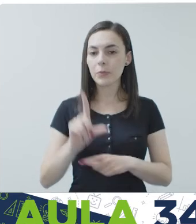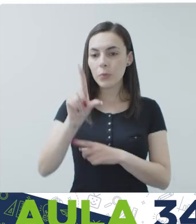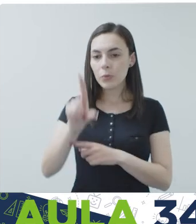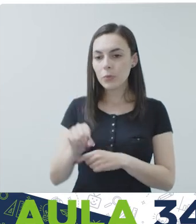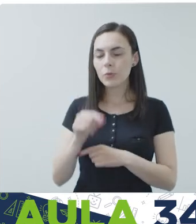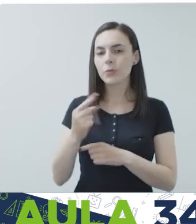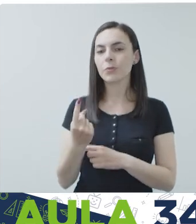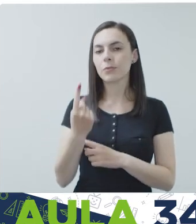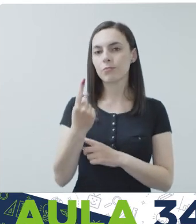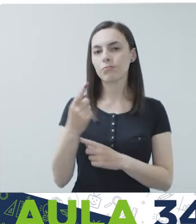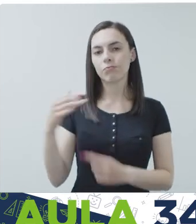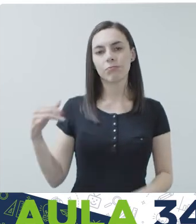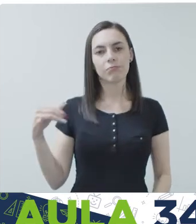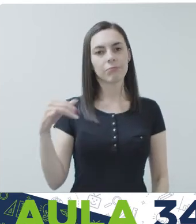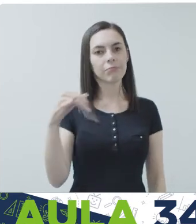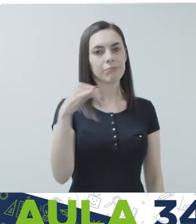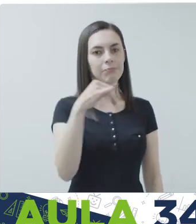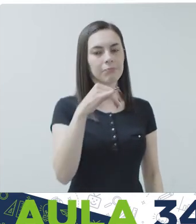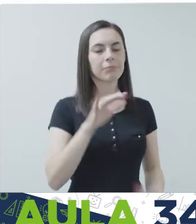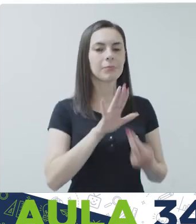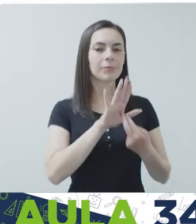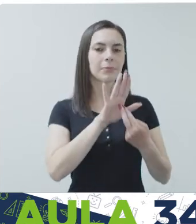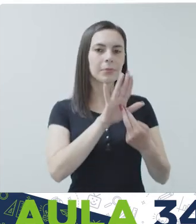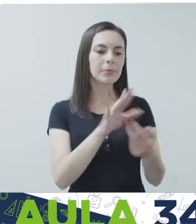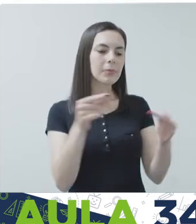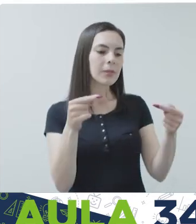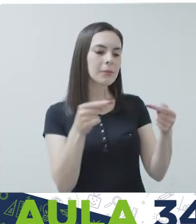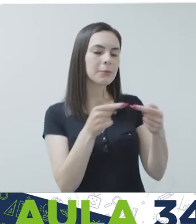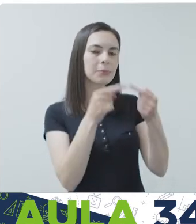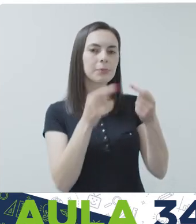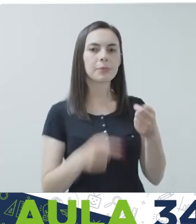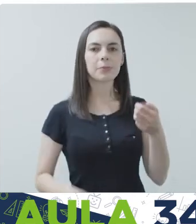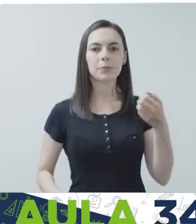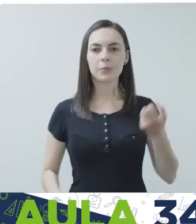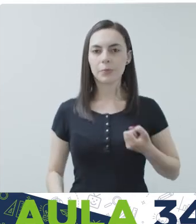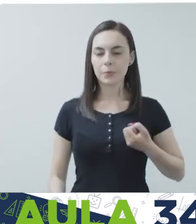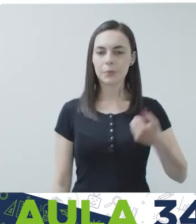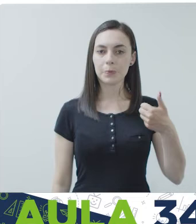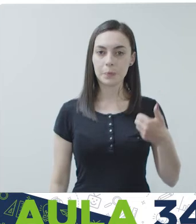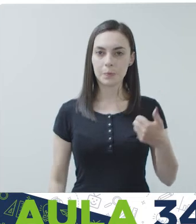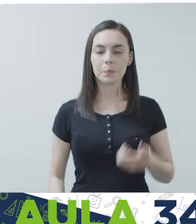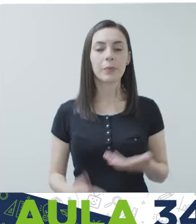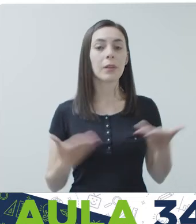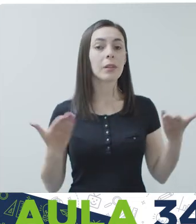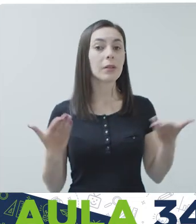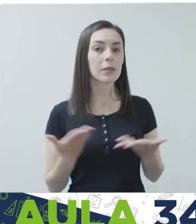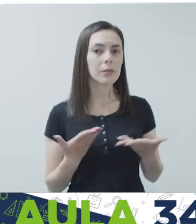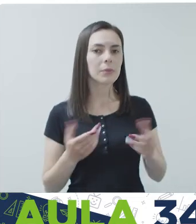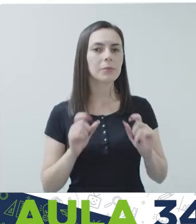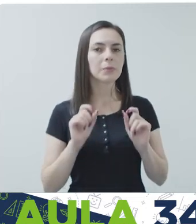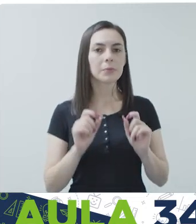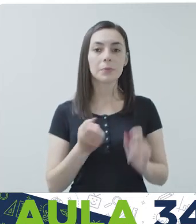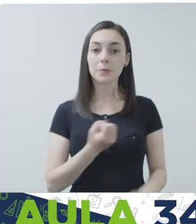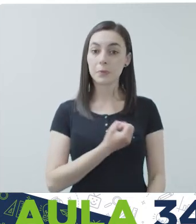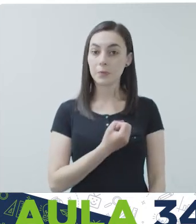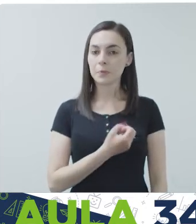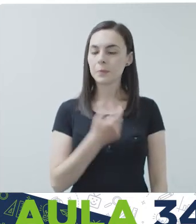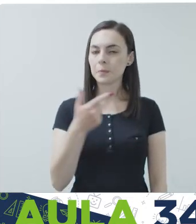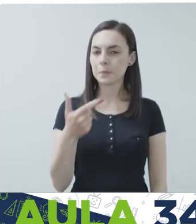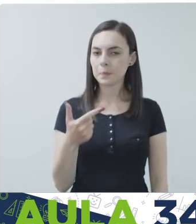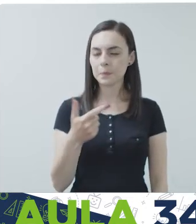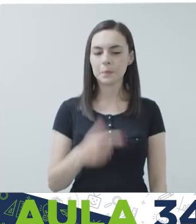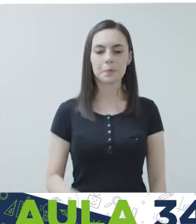um avião para representar a quantidade do número 1. E agora nós vamos para o número